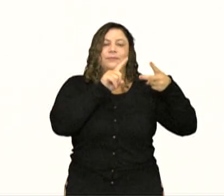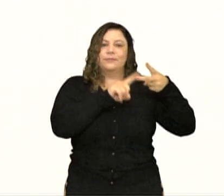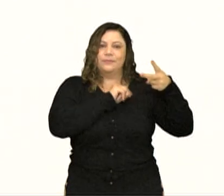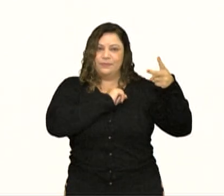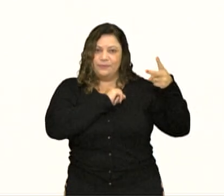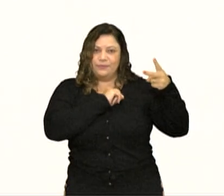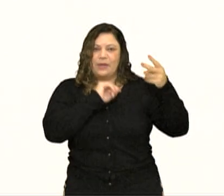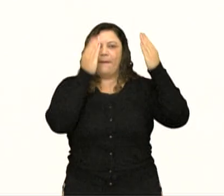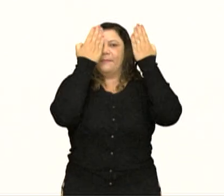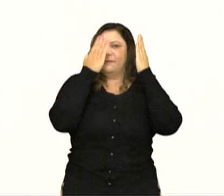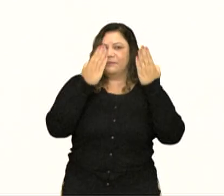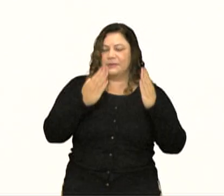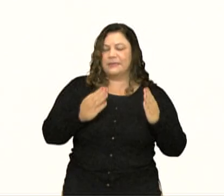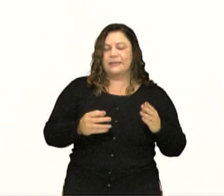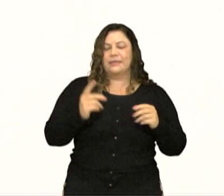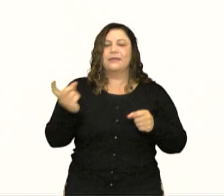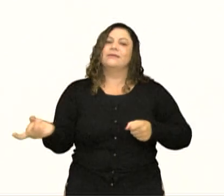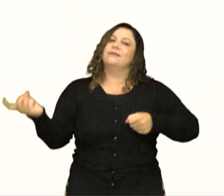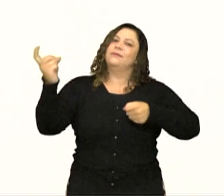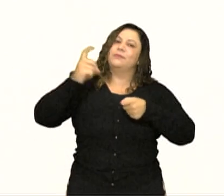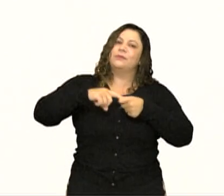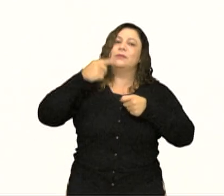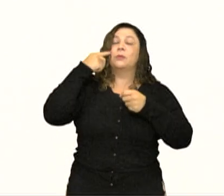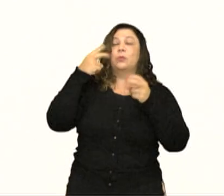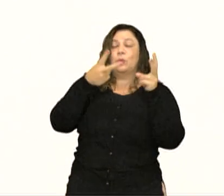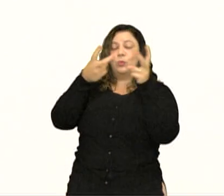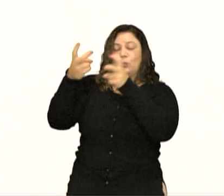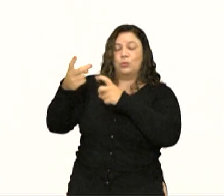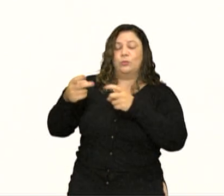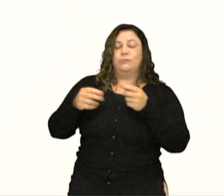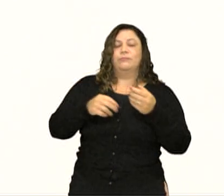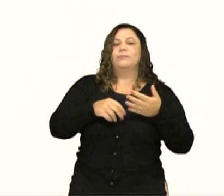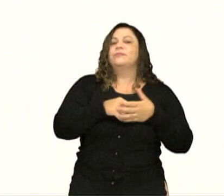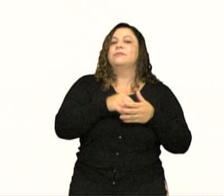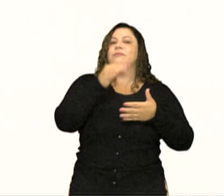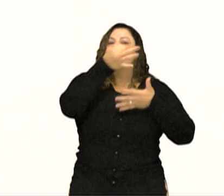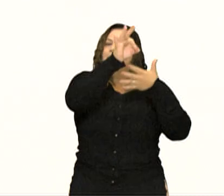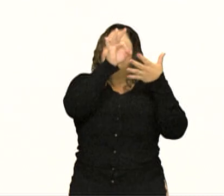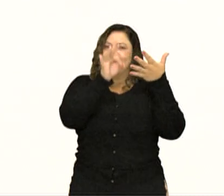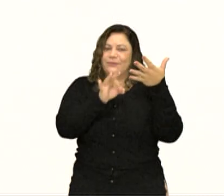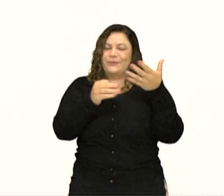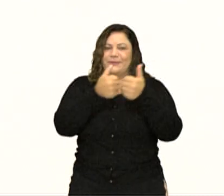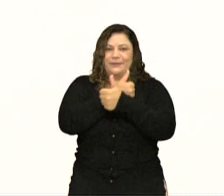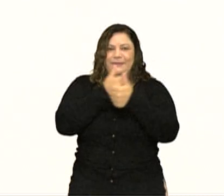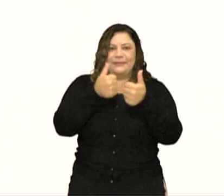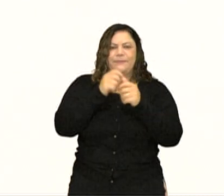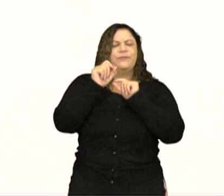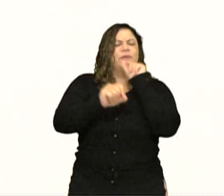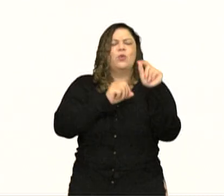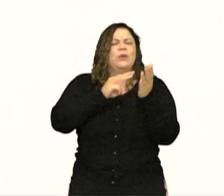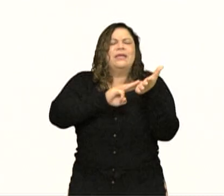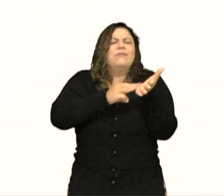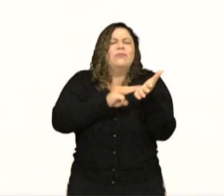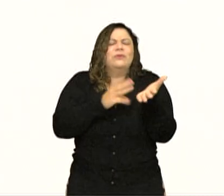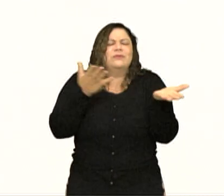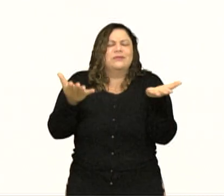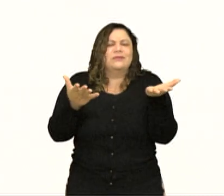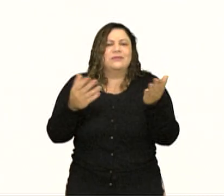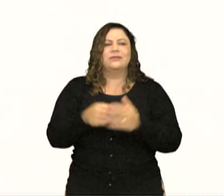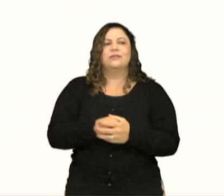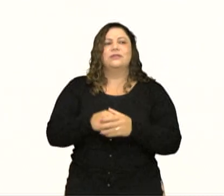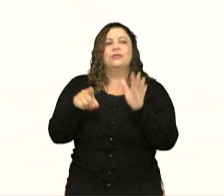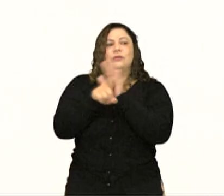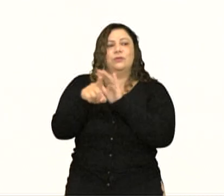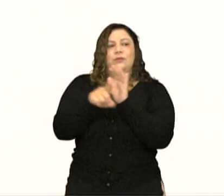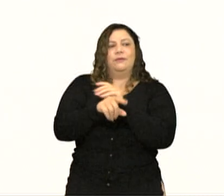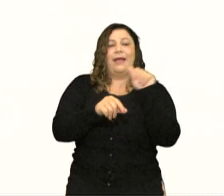vocês analisarem e depois a gente coloca as respostas ali juntos para entender. Que motivos atraíram as pessoas do